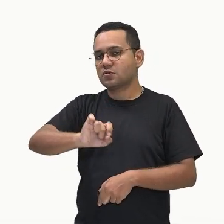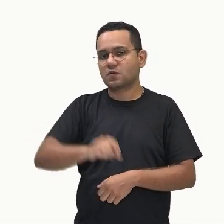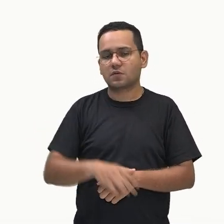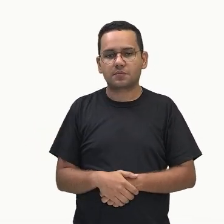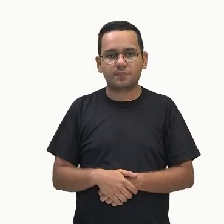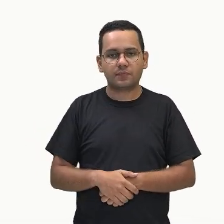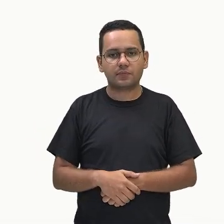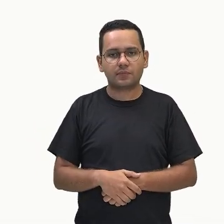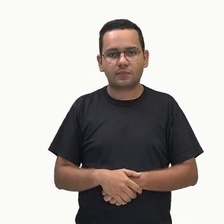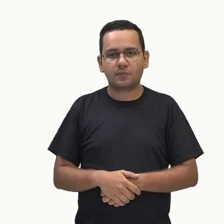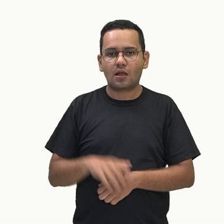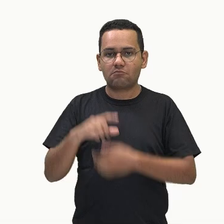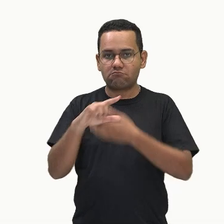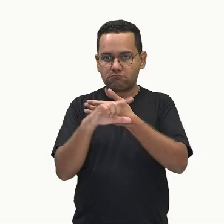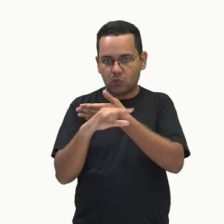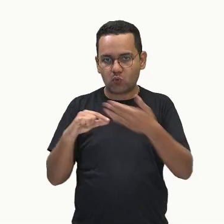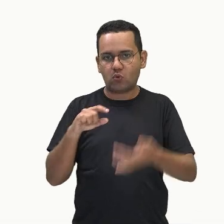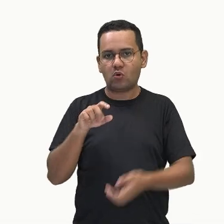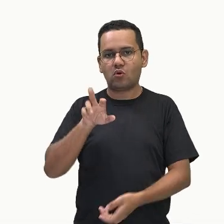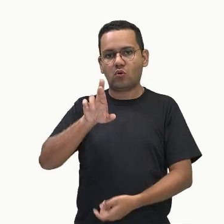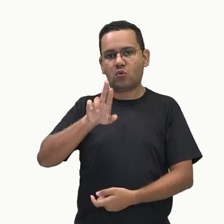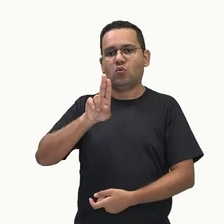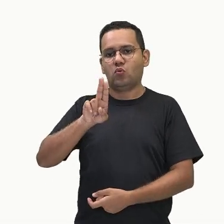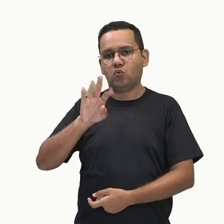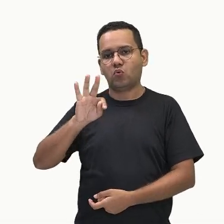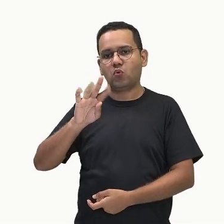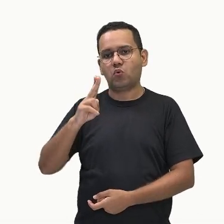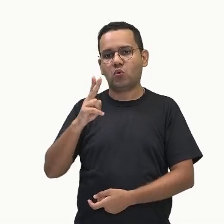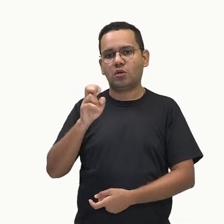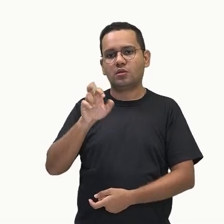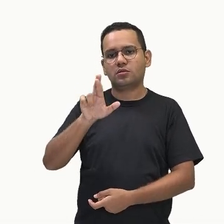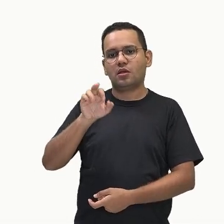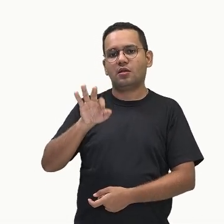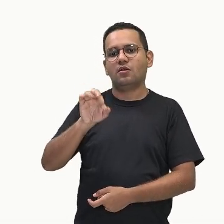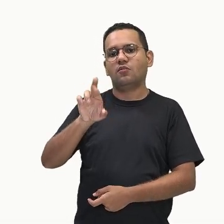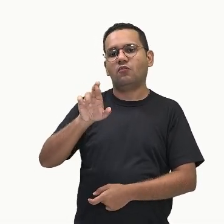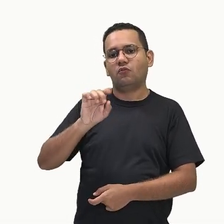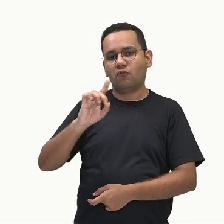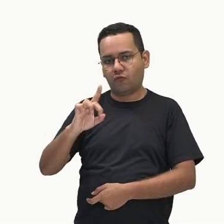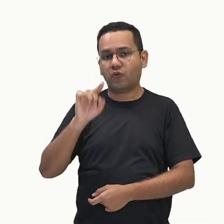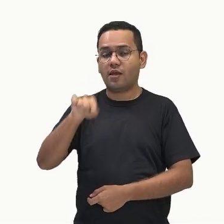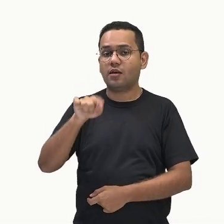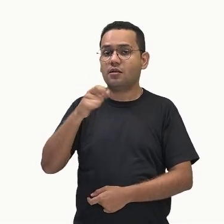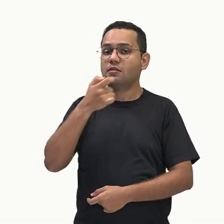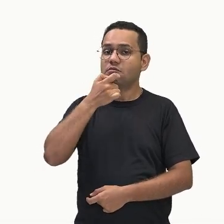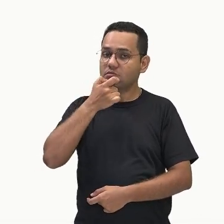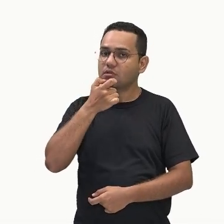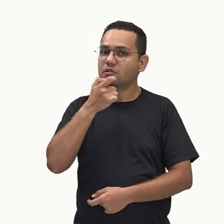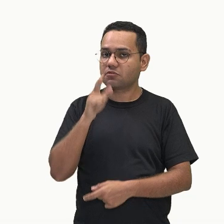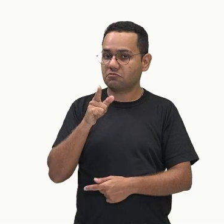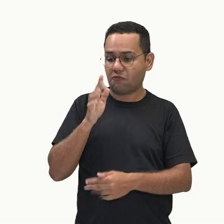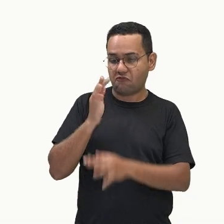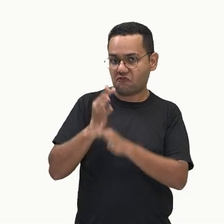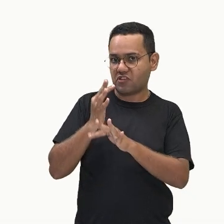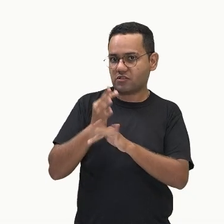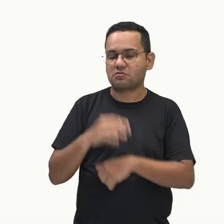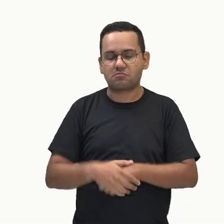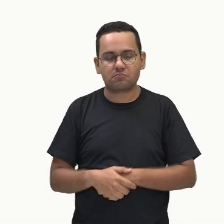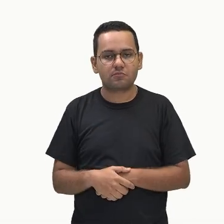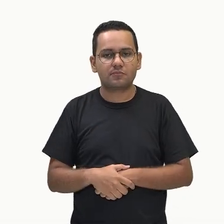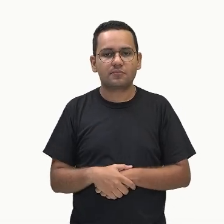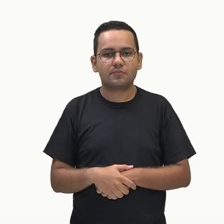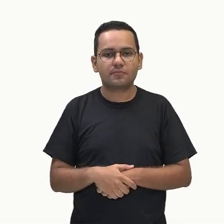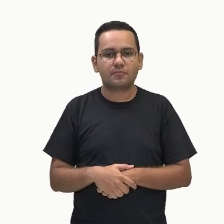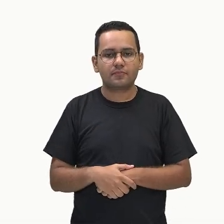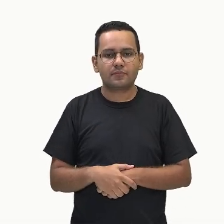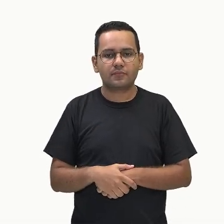físico inglês e, durante os seus experimentos, ele disse que o átomo seria formado por